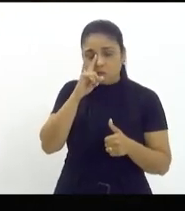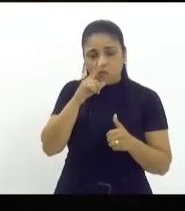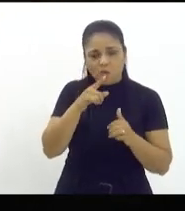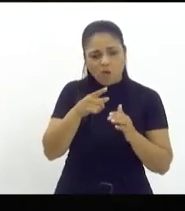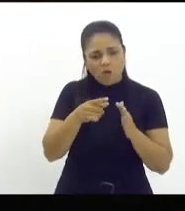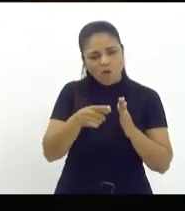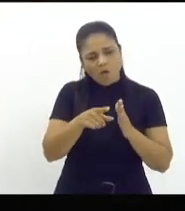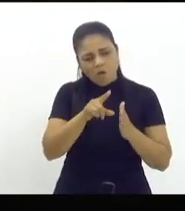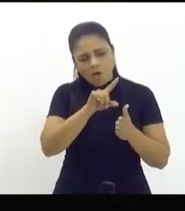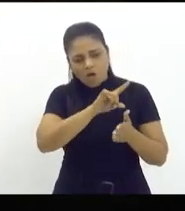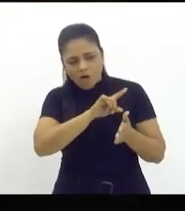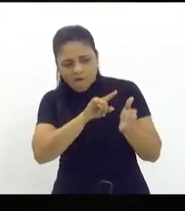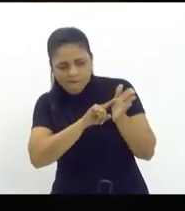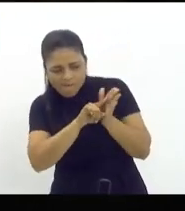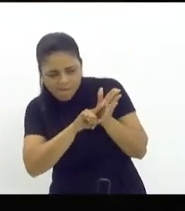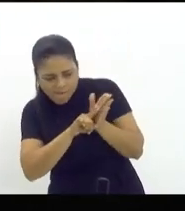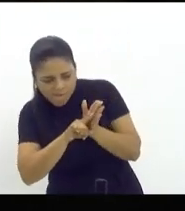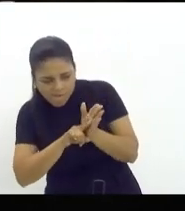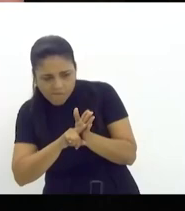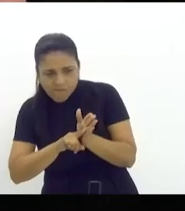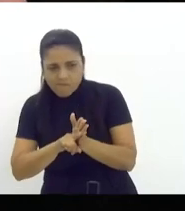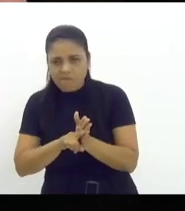principalmente né